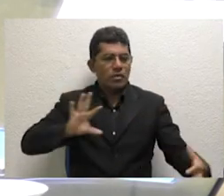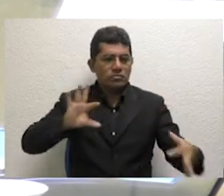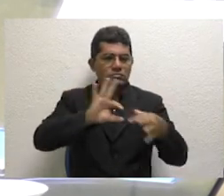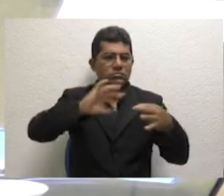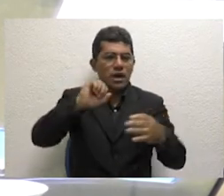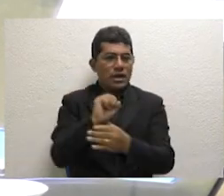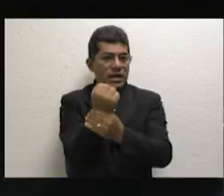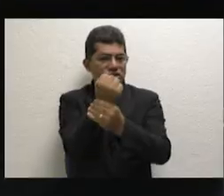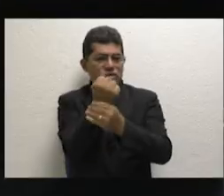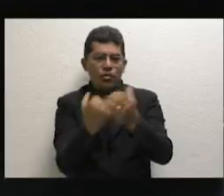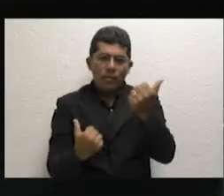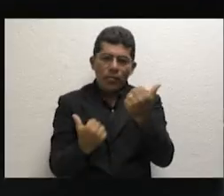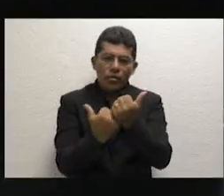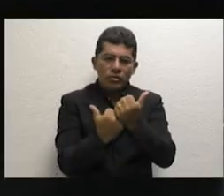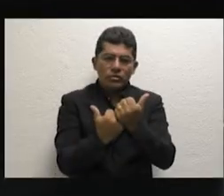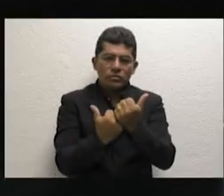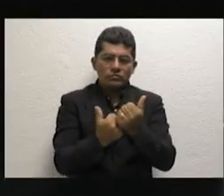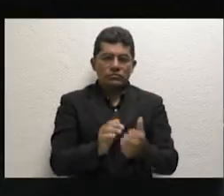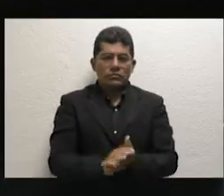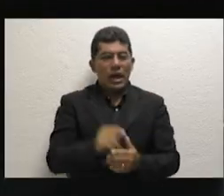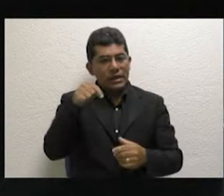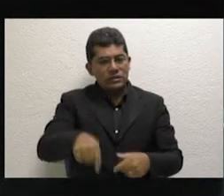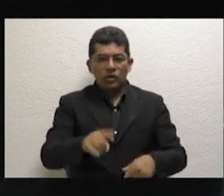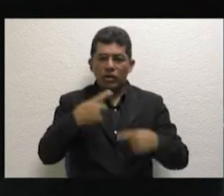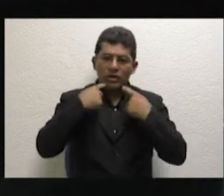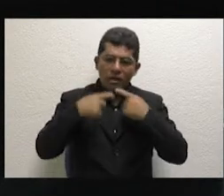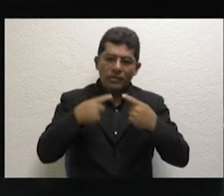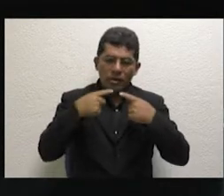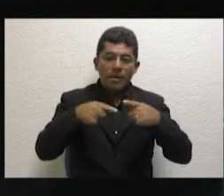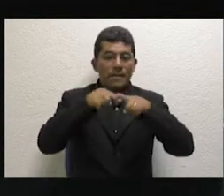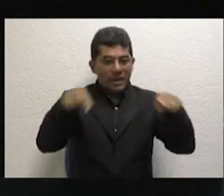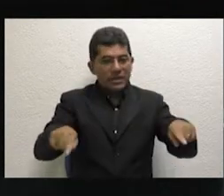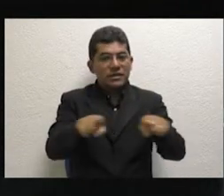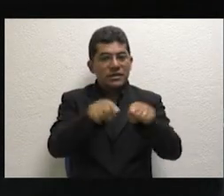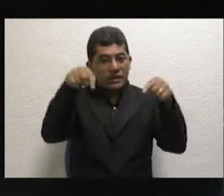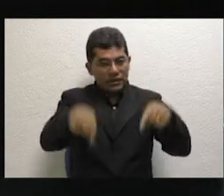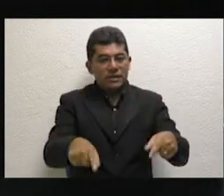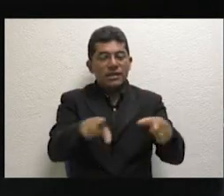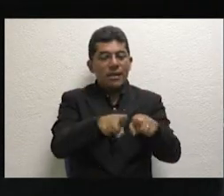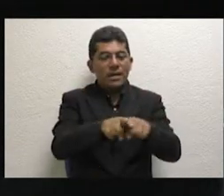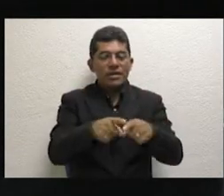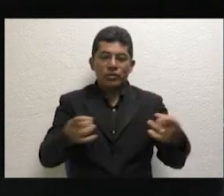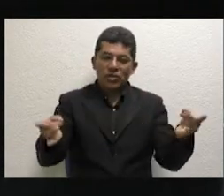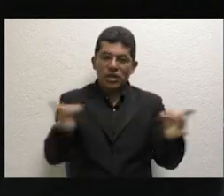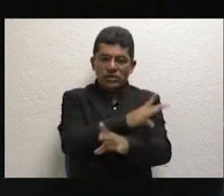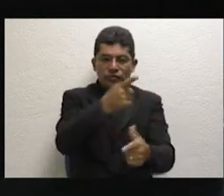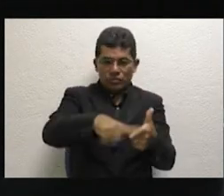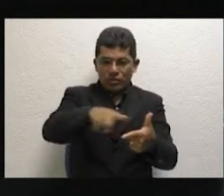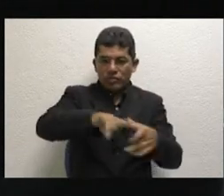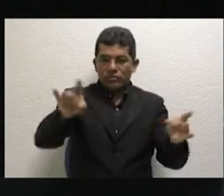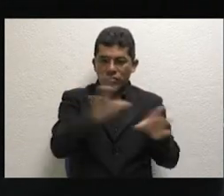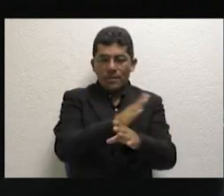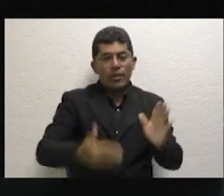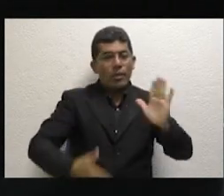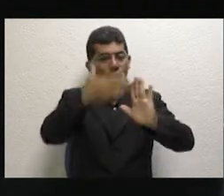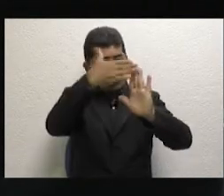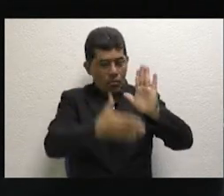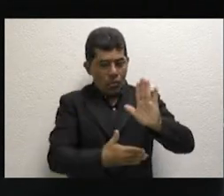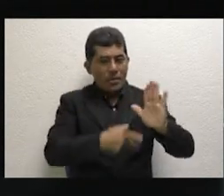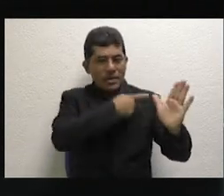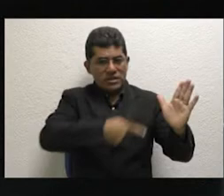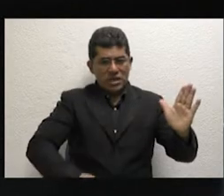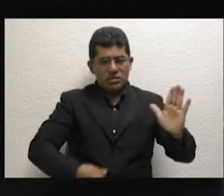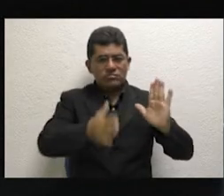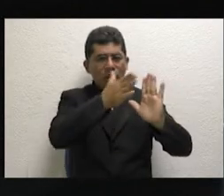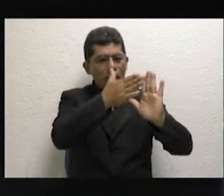somente aqui o muro da lamentação é o muro aqui de buscar solução então eu quero propor presente eu quero propor a vossa